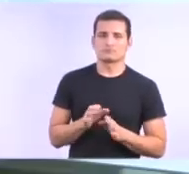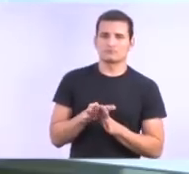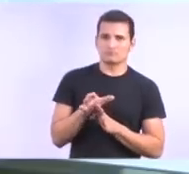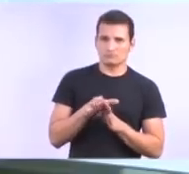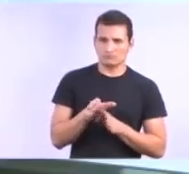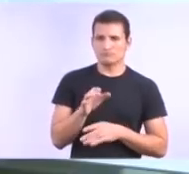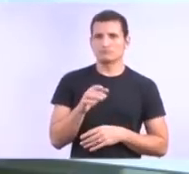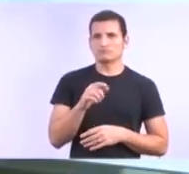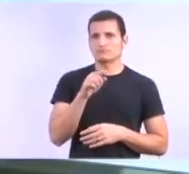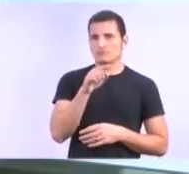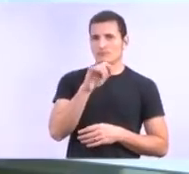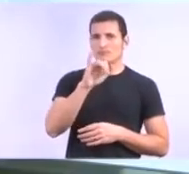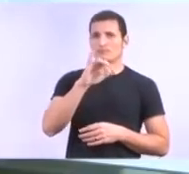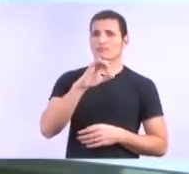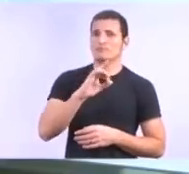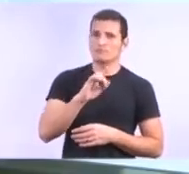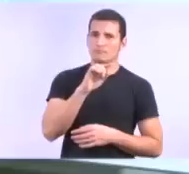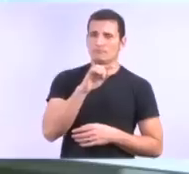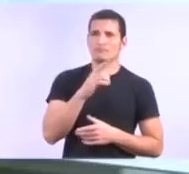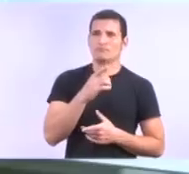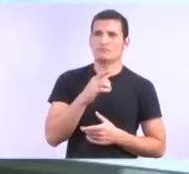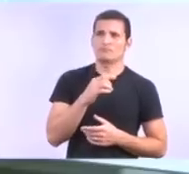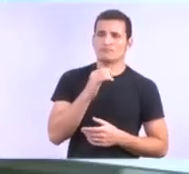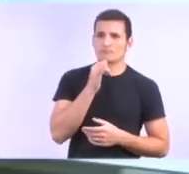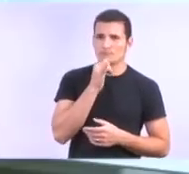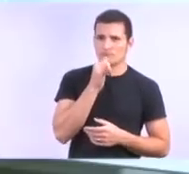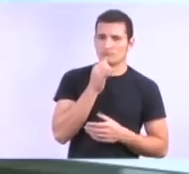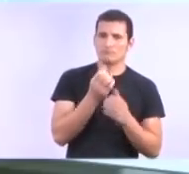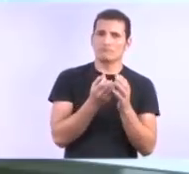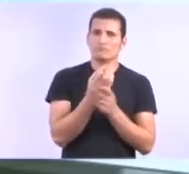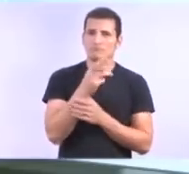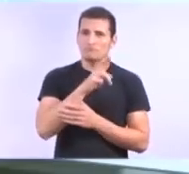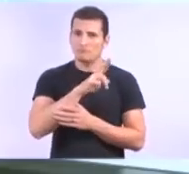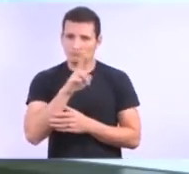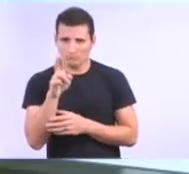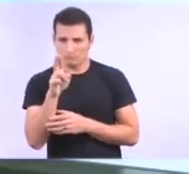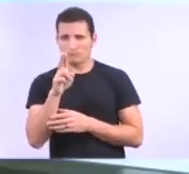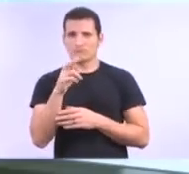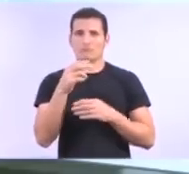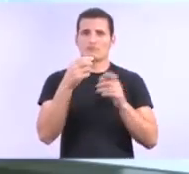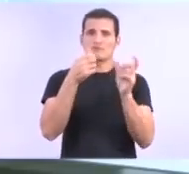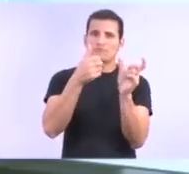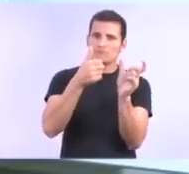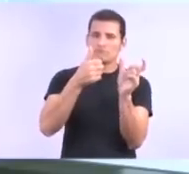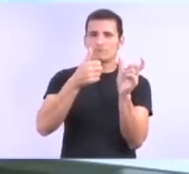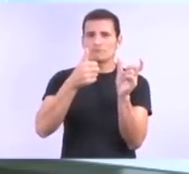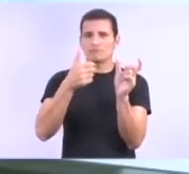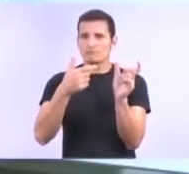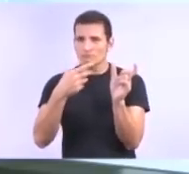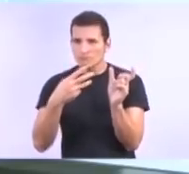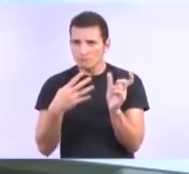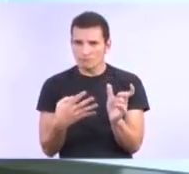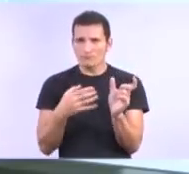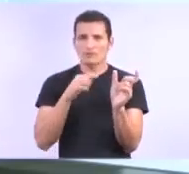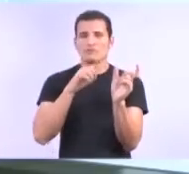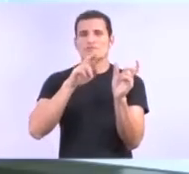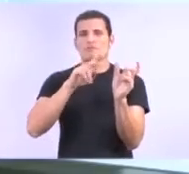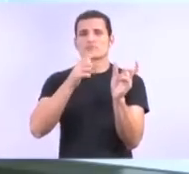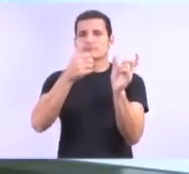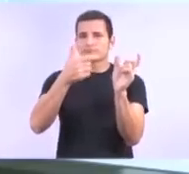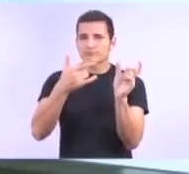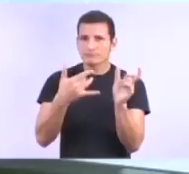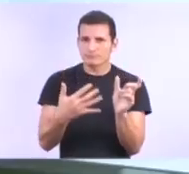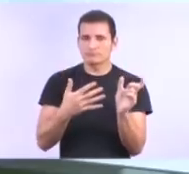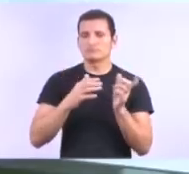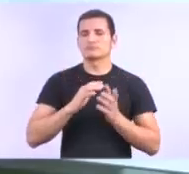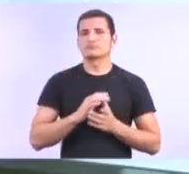ID seja incrementável, quer dizer, cada vez que você cria um novo objeto, esse ID vai 1, 2, 3, 4, 5, ele vai se incrementar